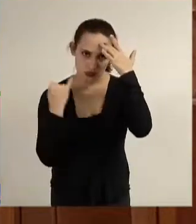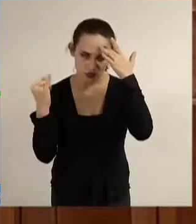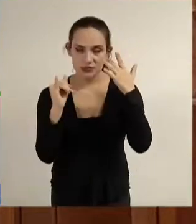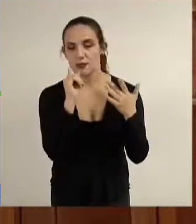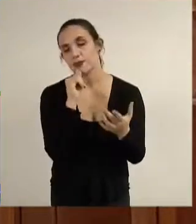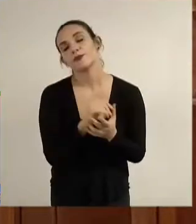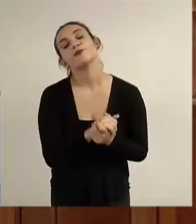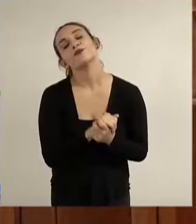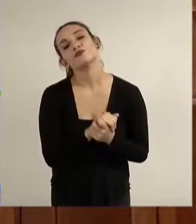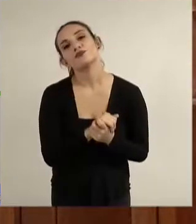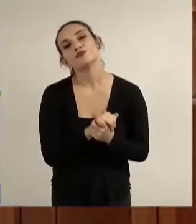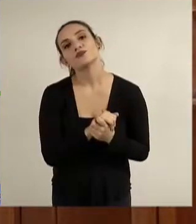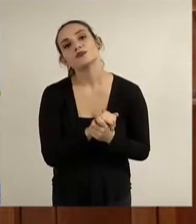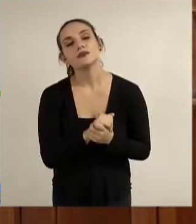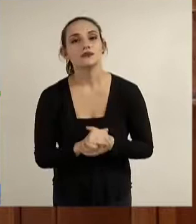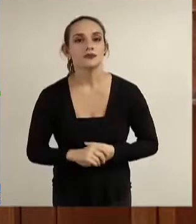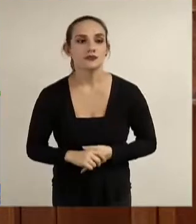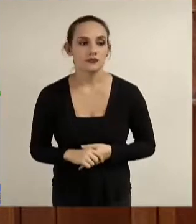exemplo,